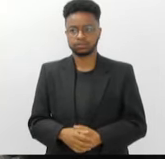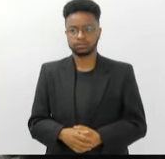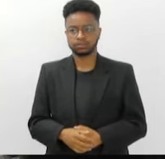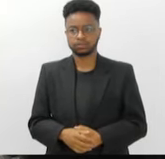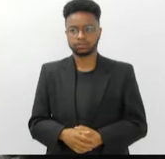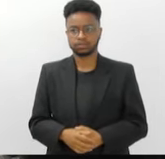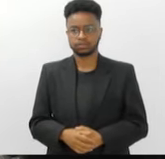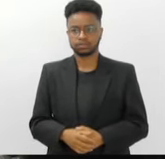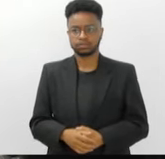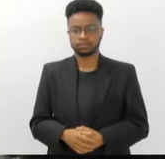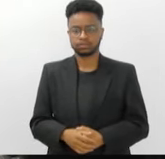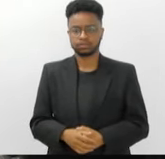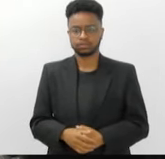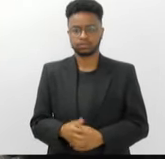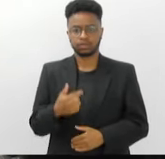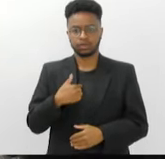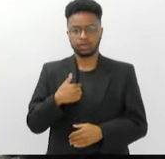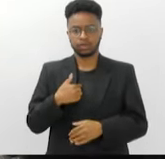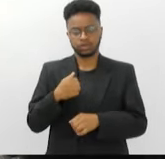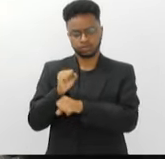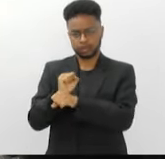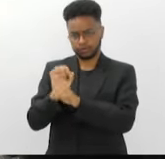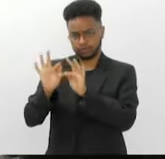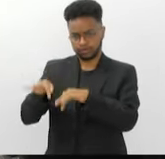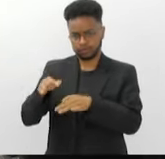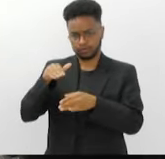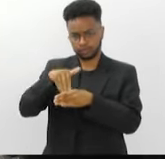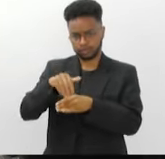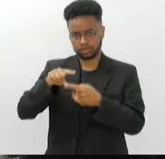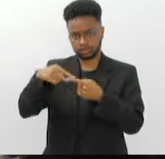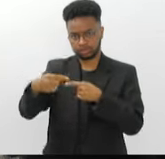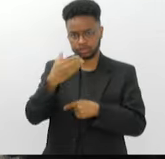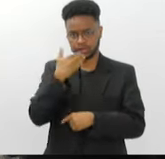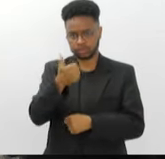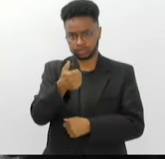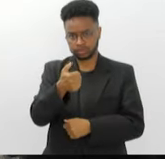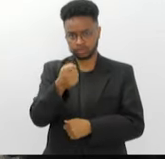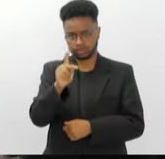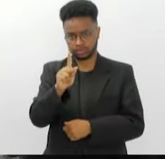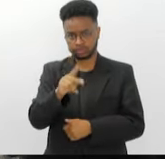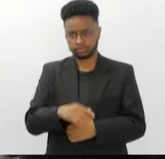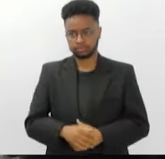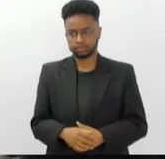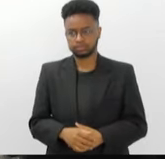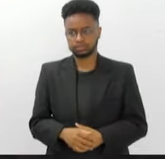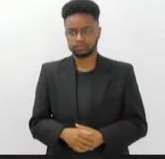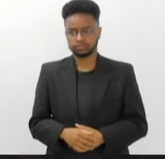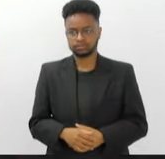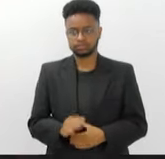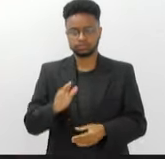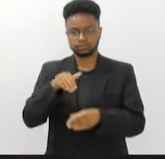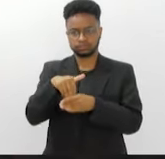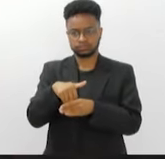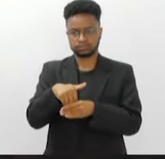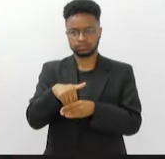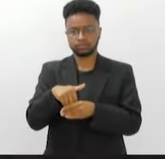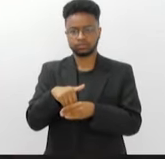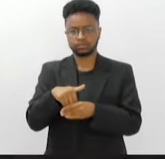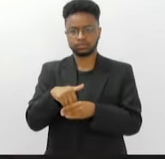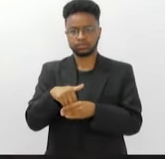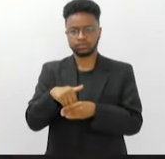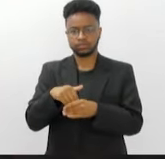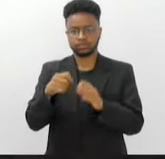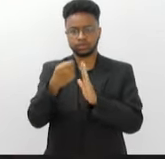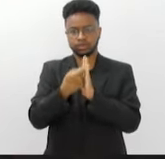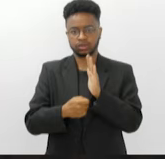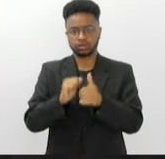Deixa só terminar a votação e você pede, tá, Gualberto? Ok. Espera aí. Em votação... O